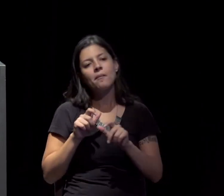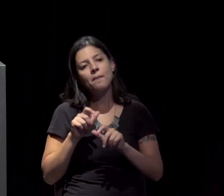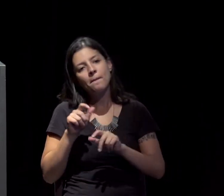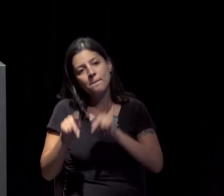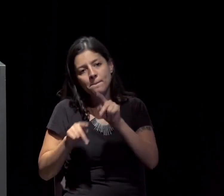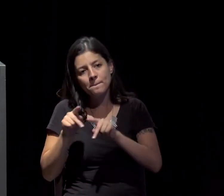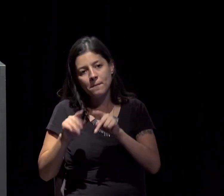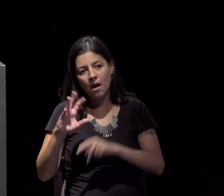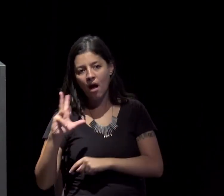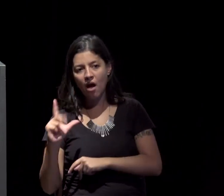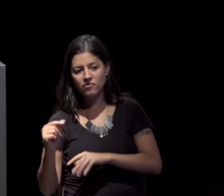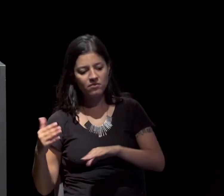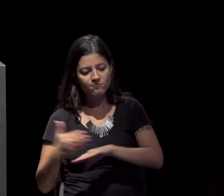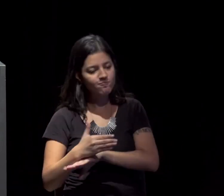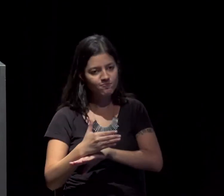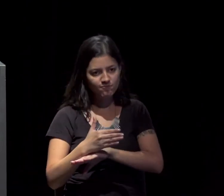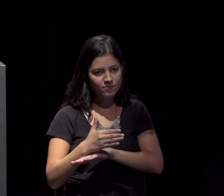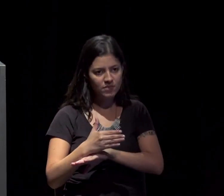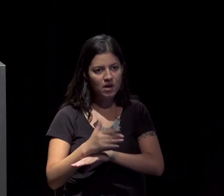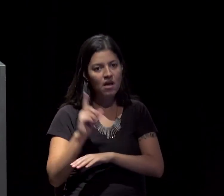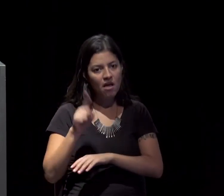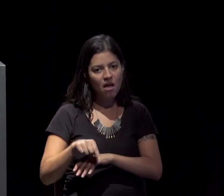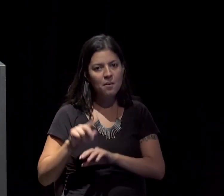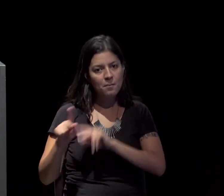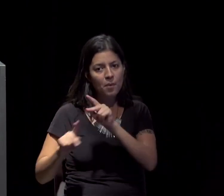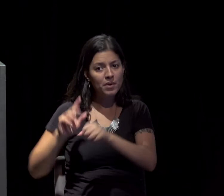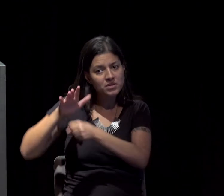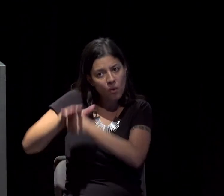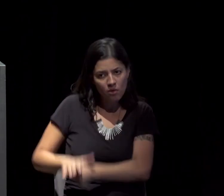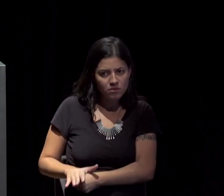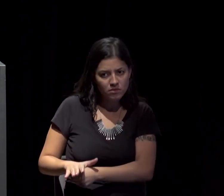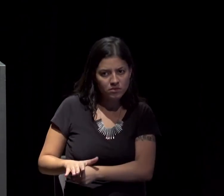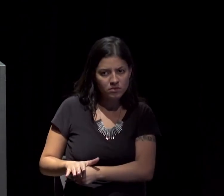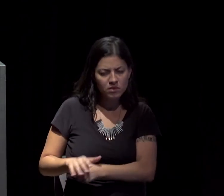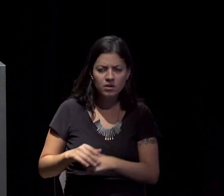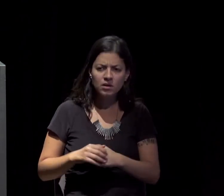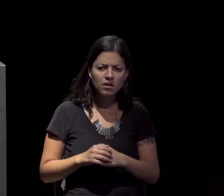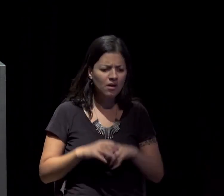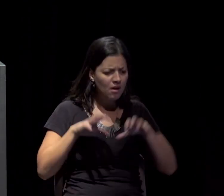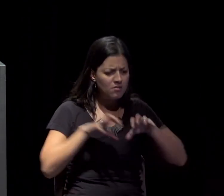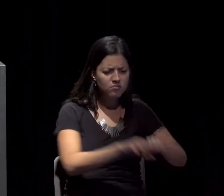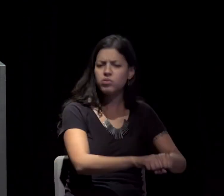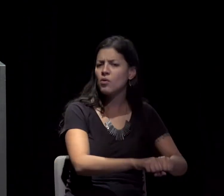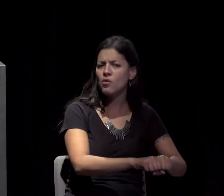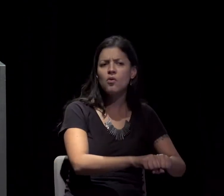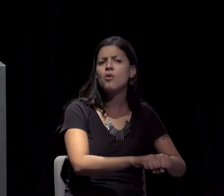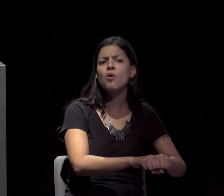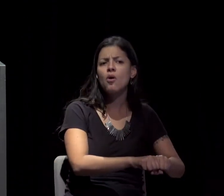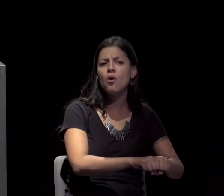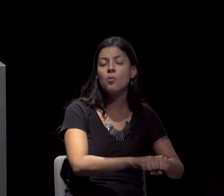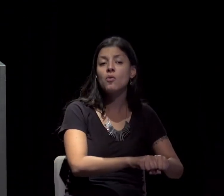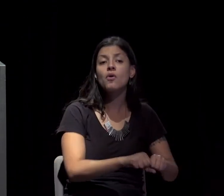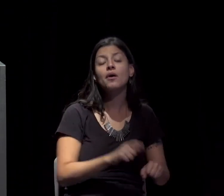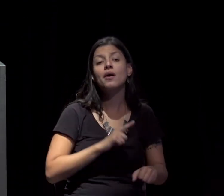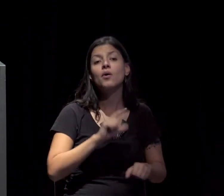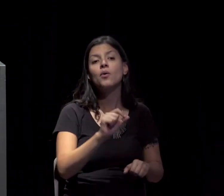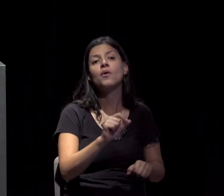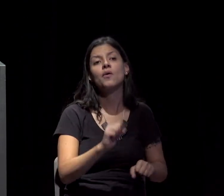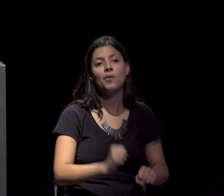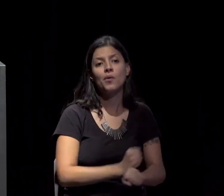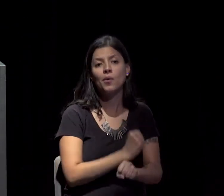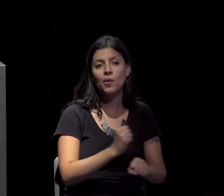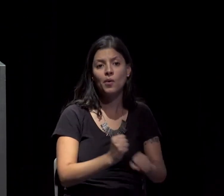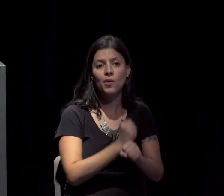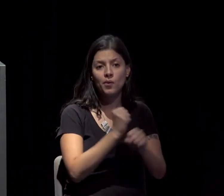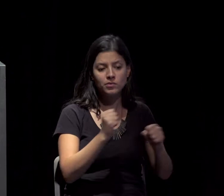da África do Sul, populações marcadamente oprimidas. Essa ocupação do espaço se dava através da construção de um